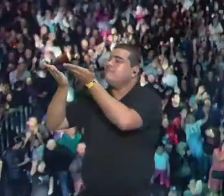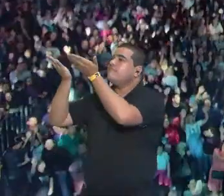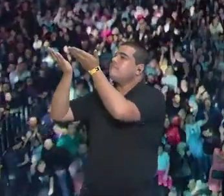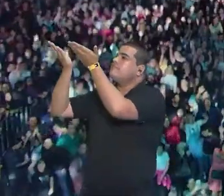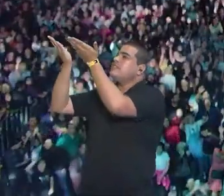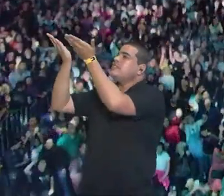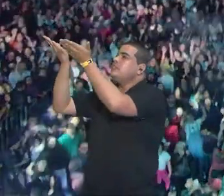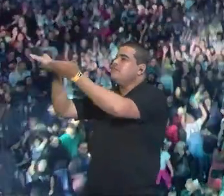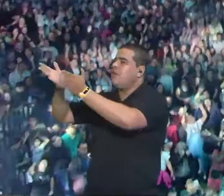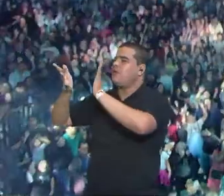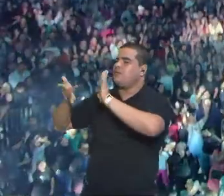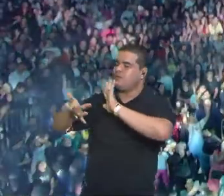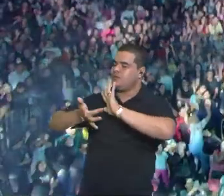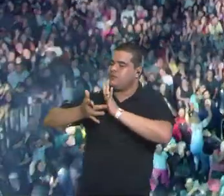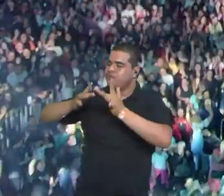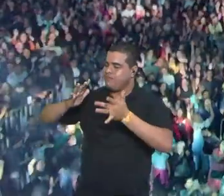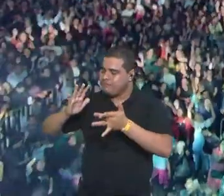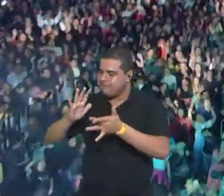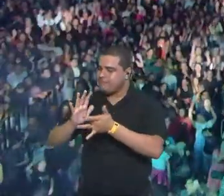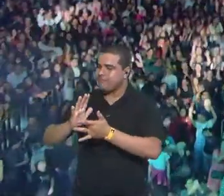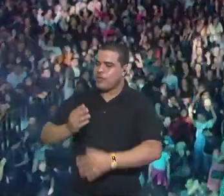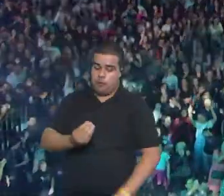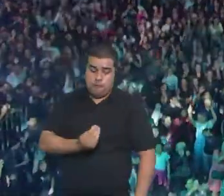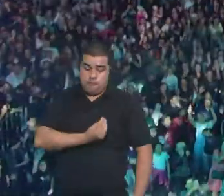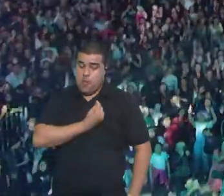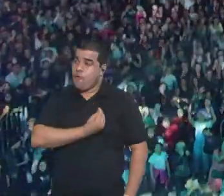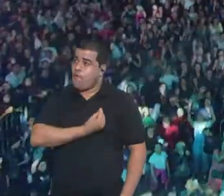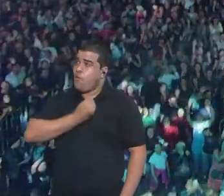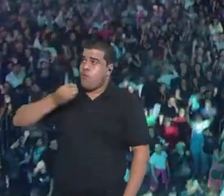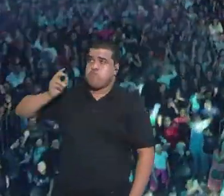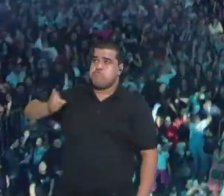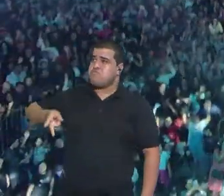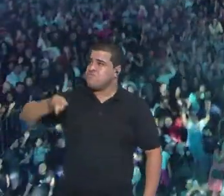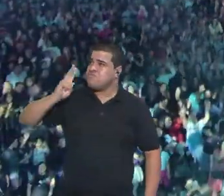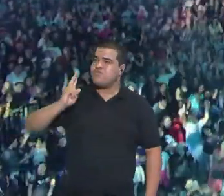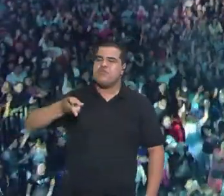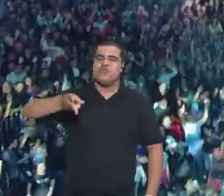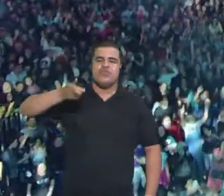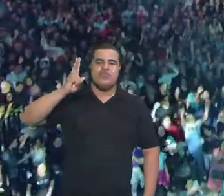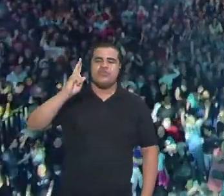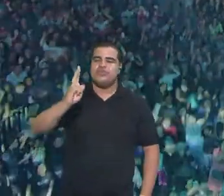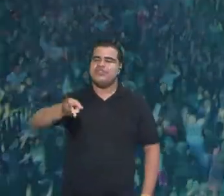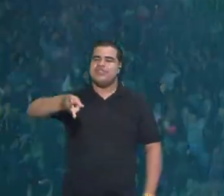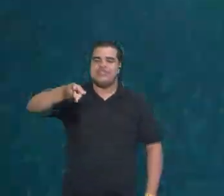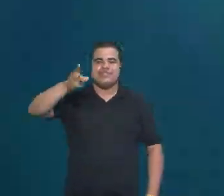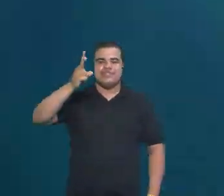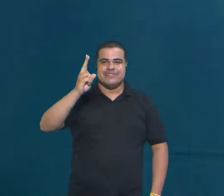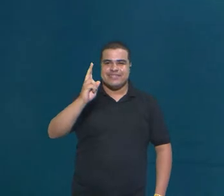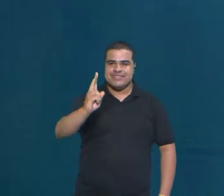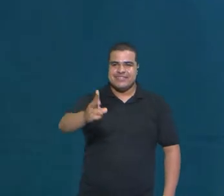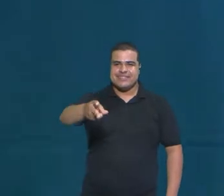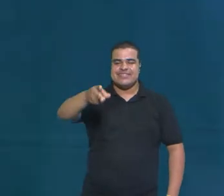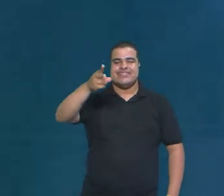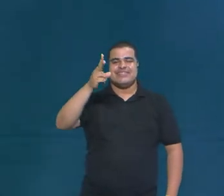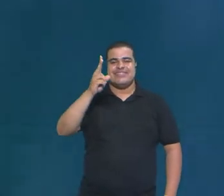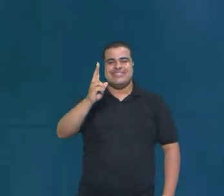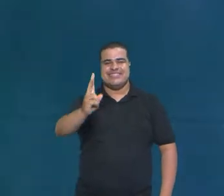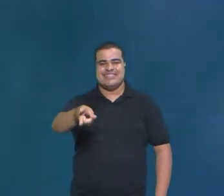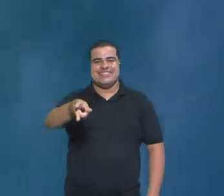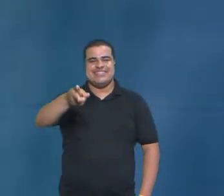nas mãos no meu Jesus que me fez